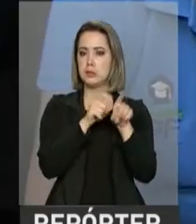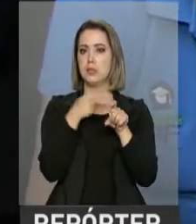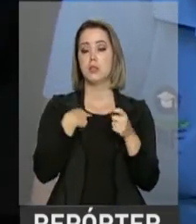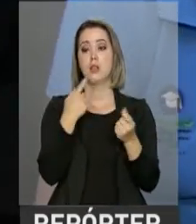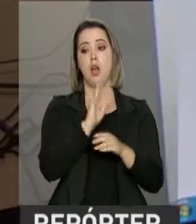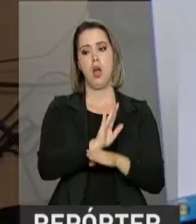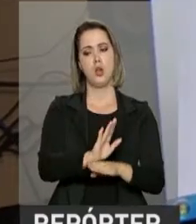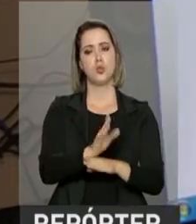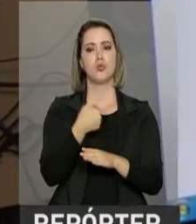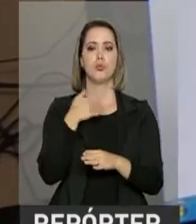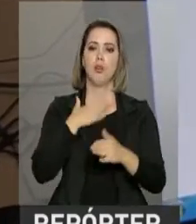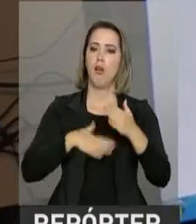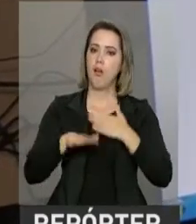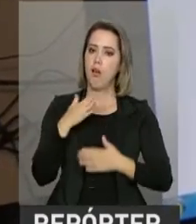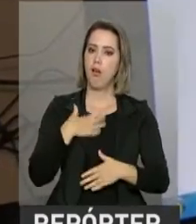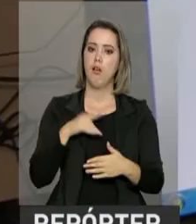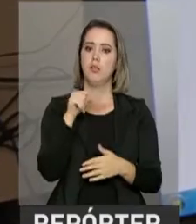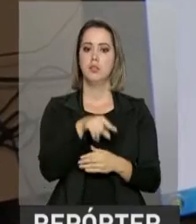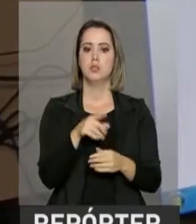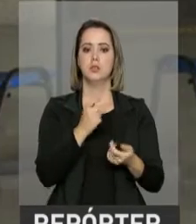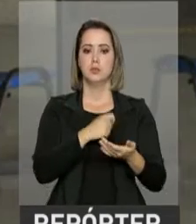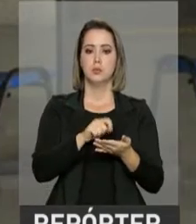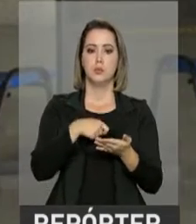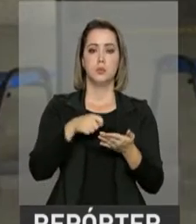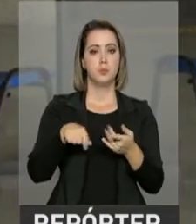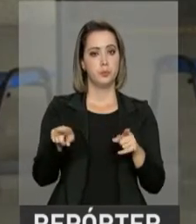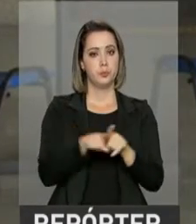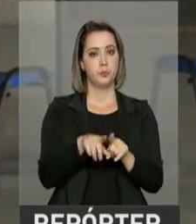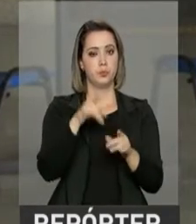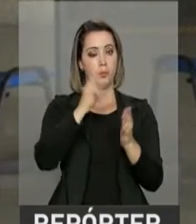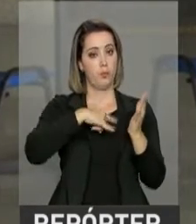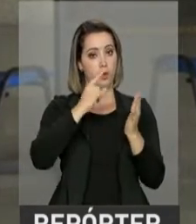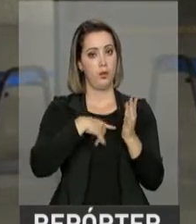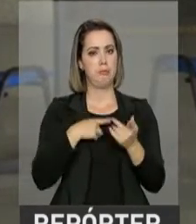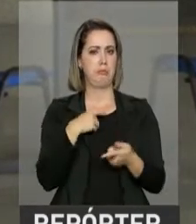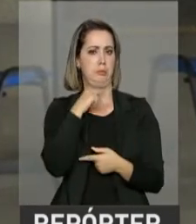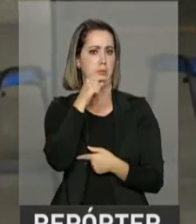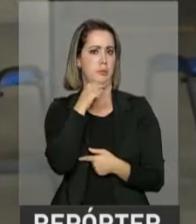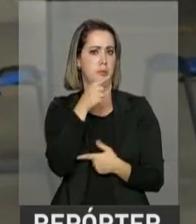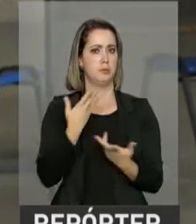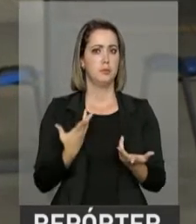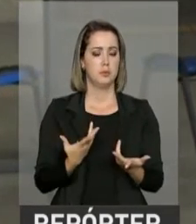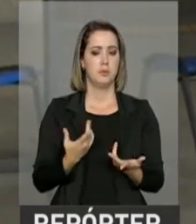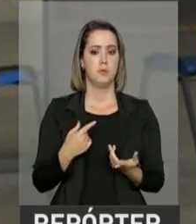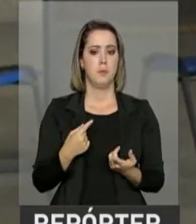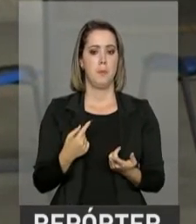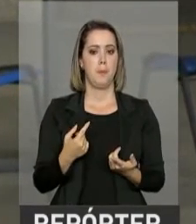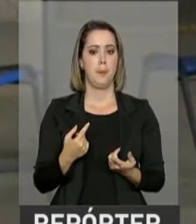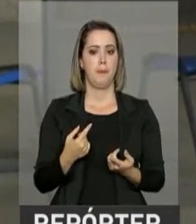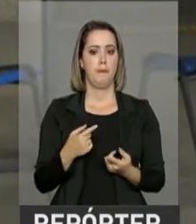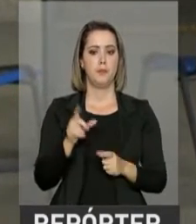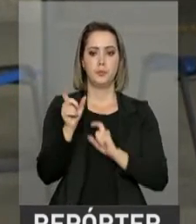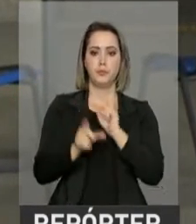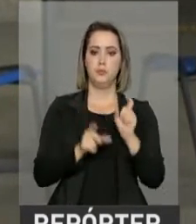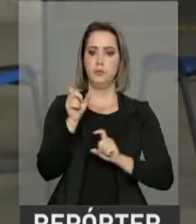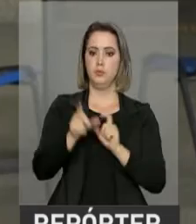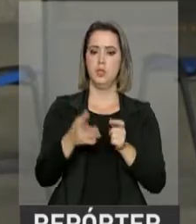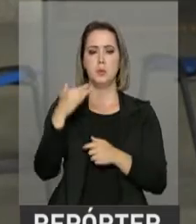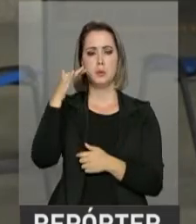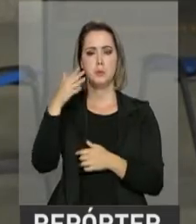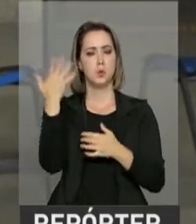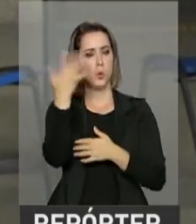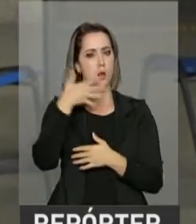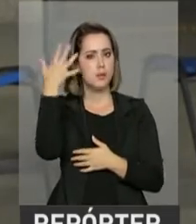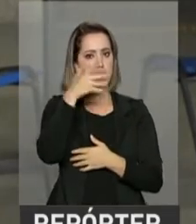oferecida alivia na hora de preencher o documento. Porque gera muitas dúvidas na gente aí, e as pessoas estando esclarecendo